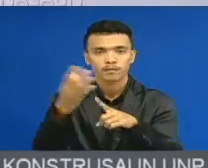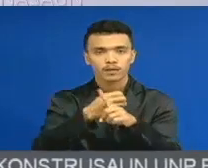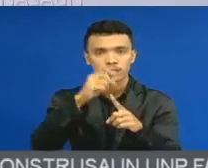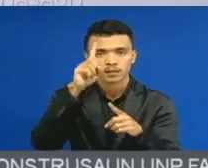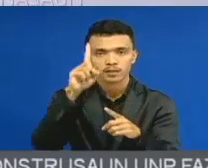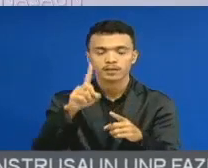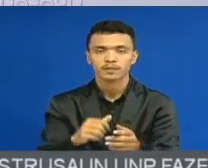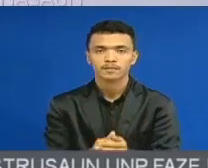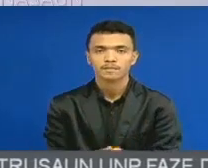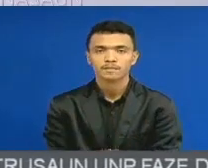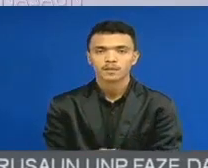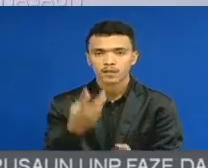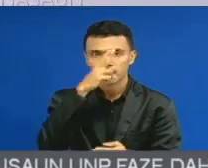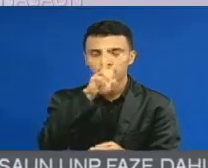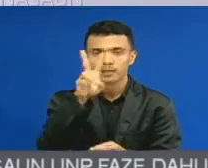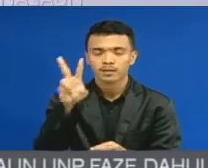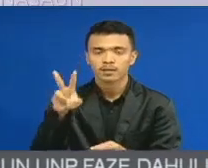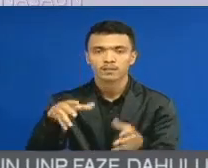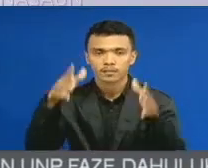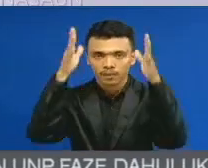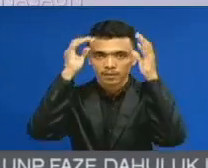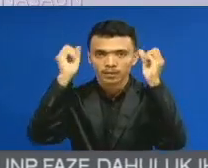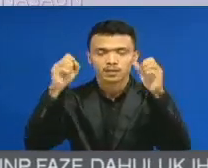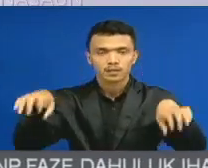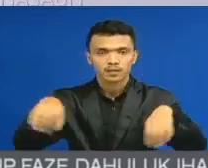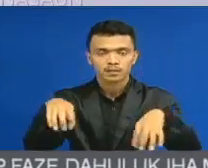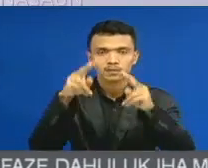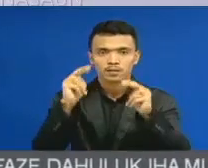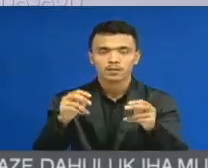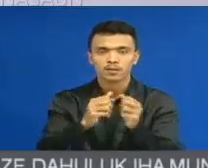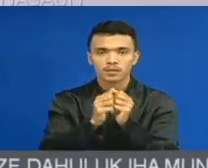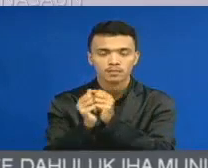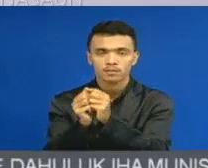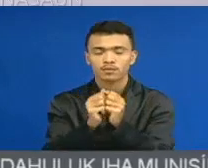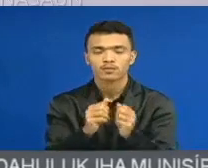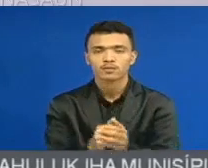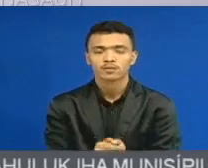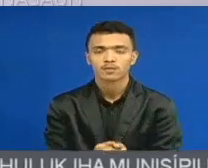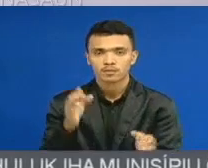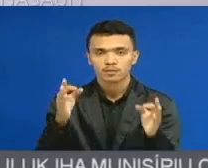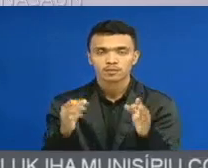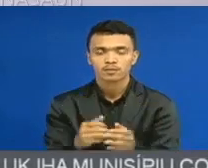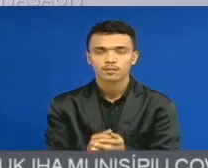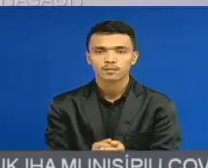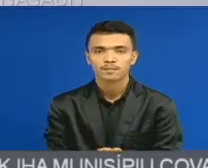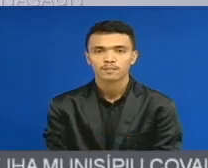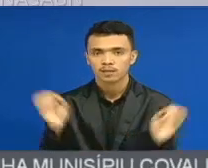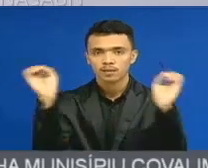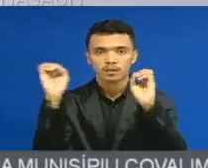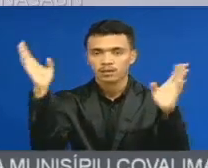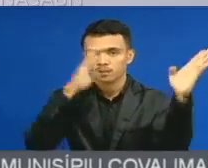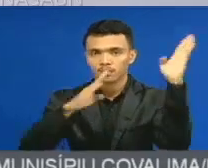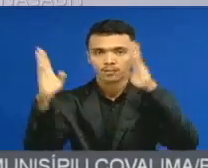coadjuva, tarefas, nebe, presidente, nem se tem que colmata, galera. Ainda nem maca. Aí há problemas.